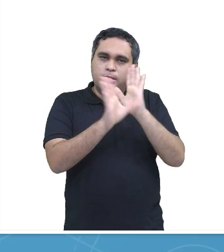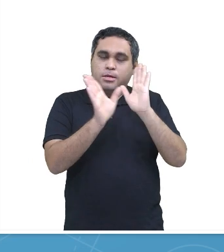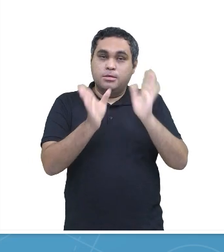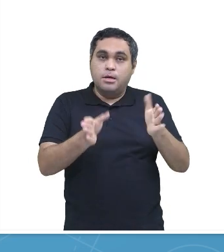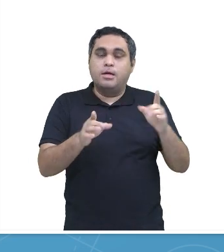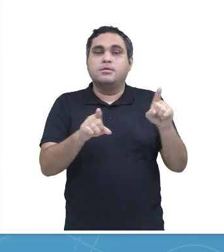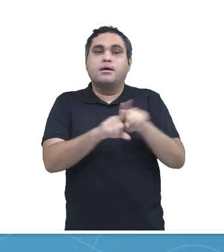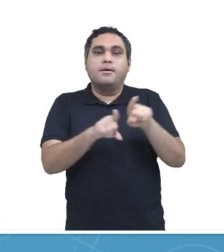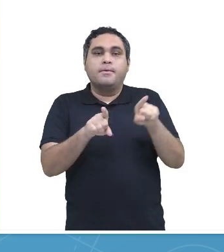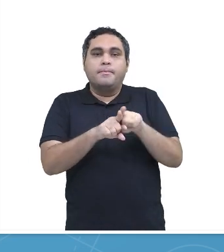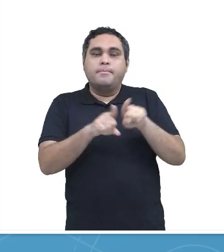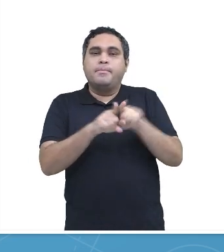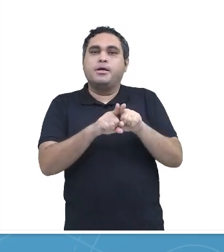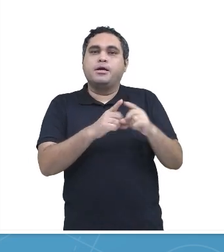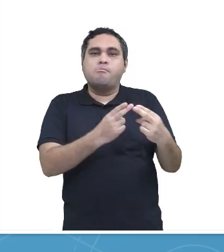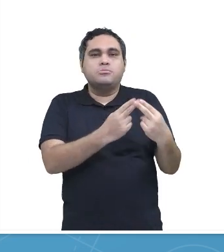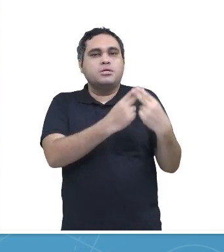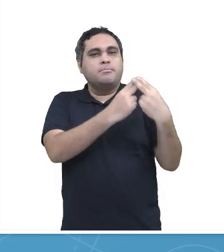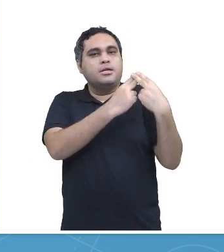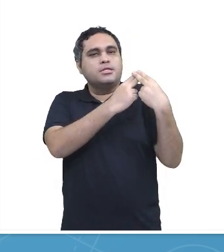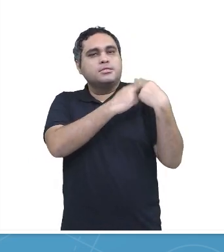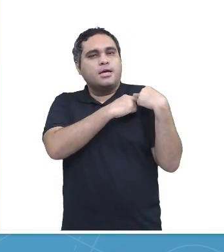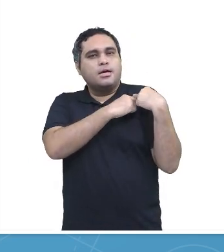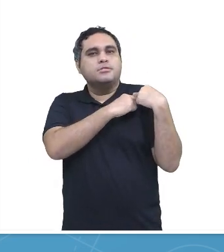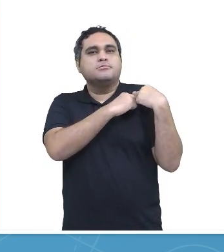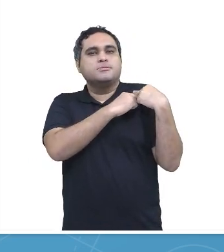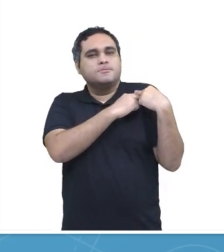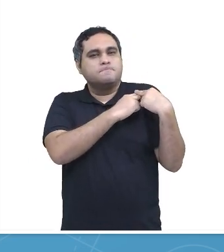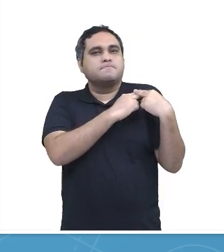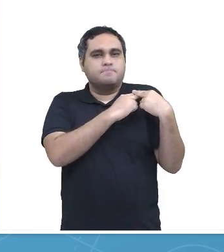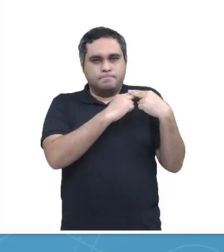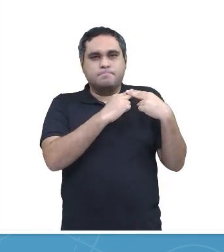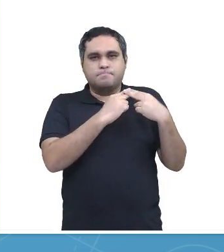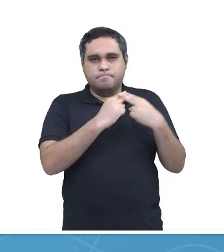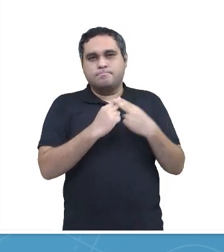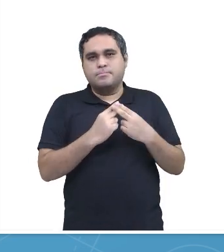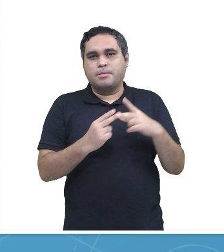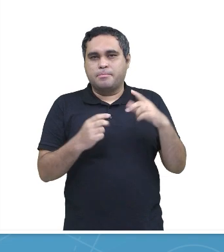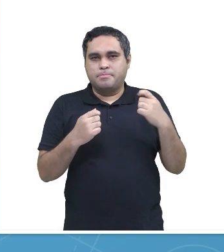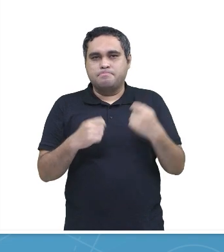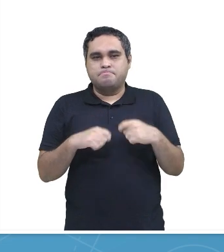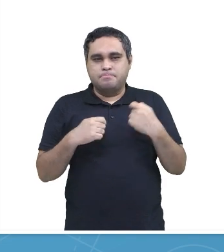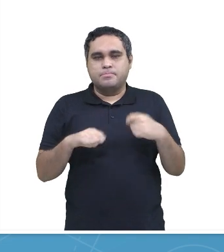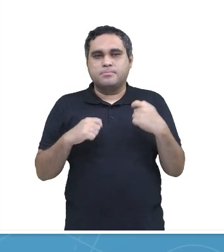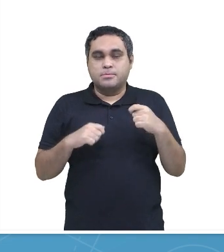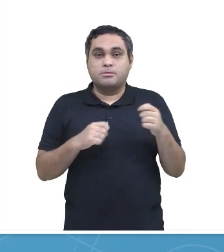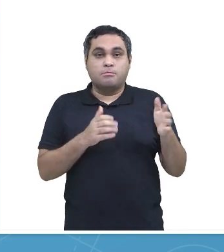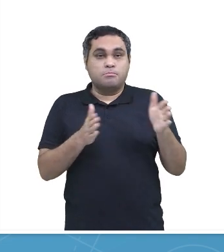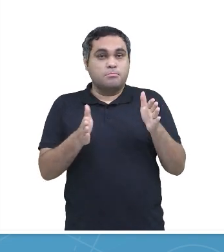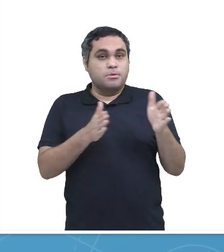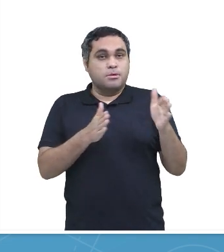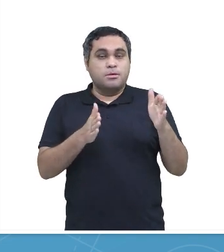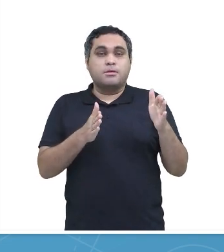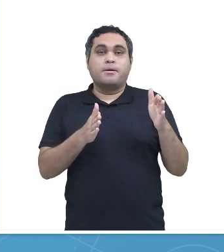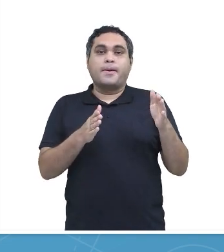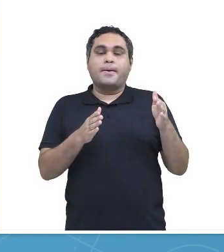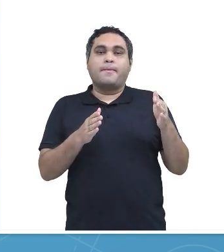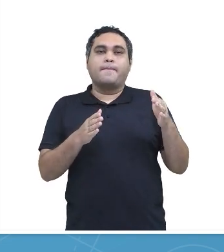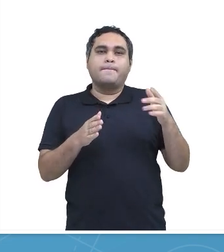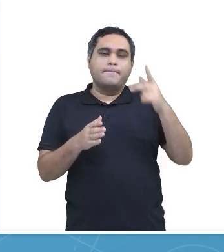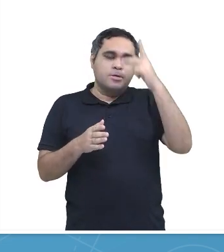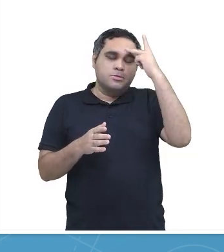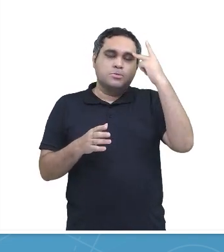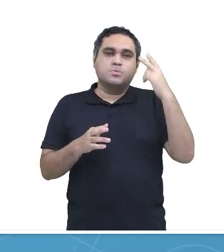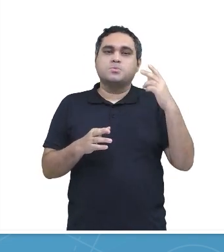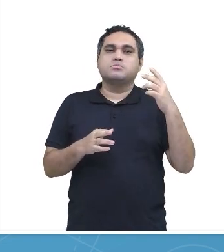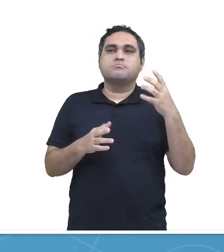que vão para toda a vida. Então, nesse período, estima-se que a pessoa tem uma certa estabilidade, uma